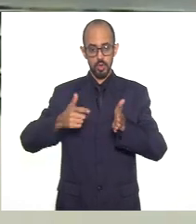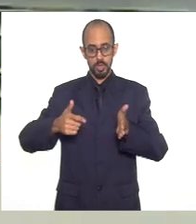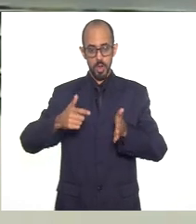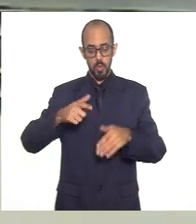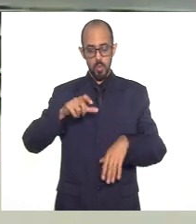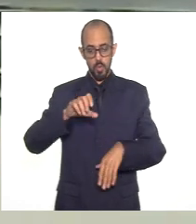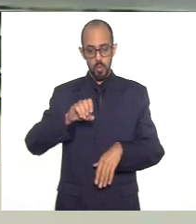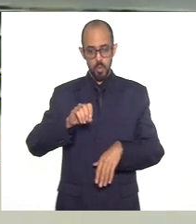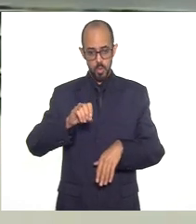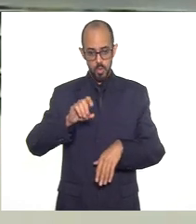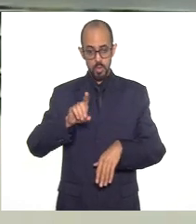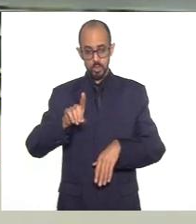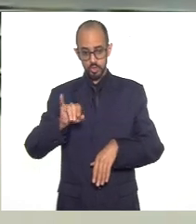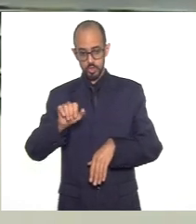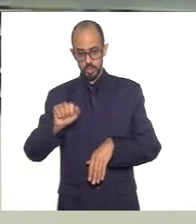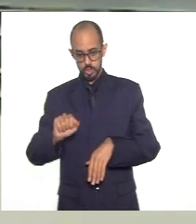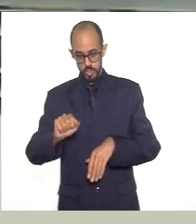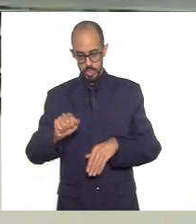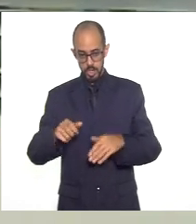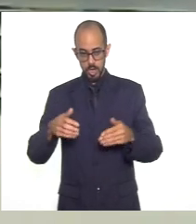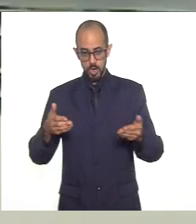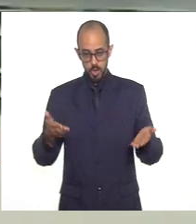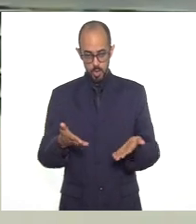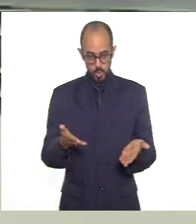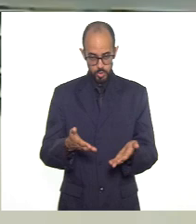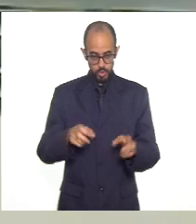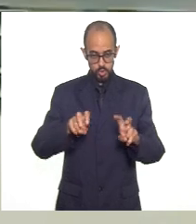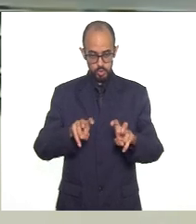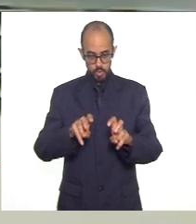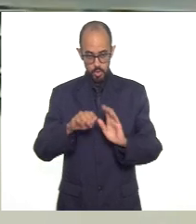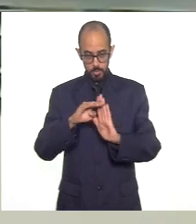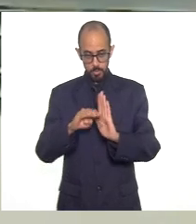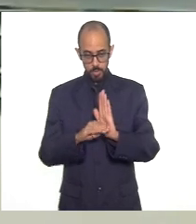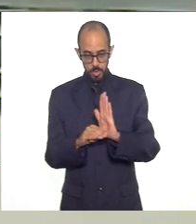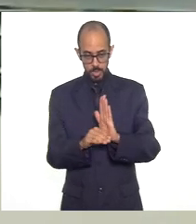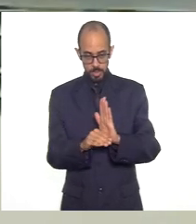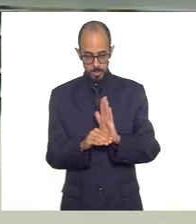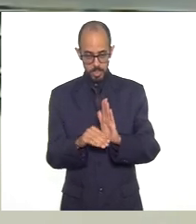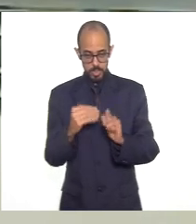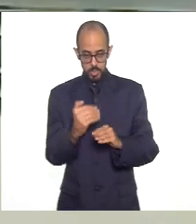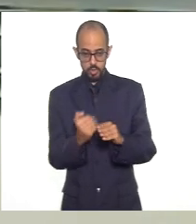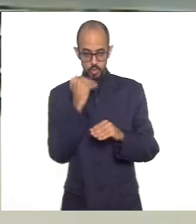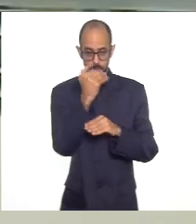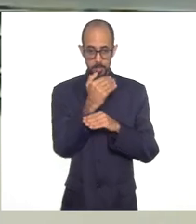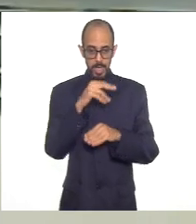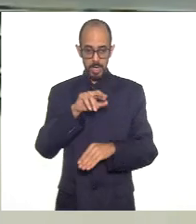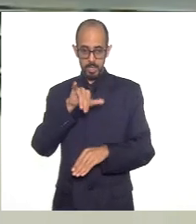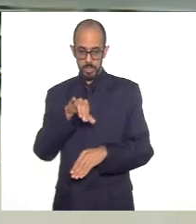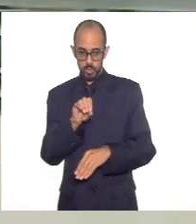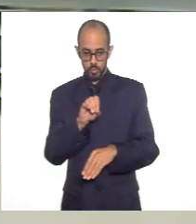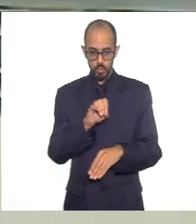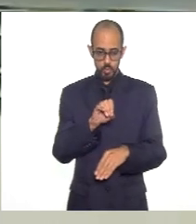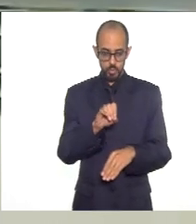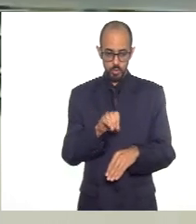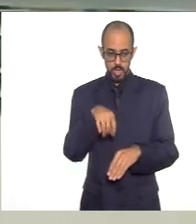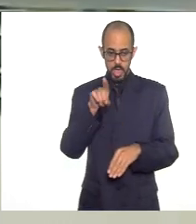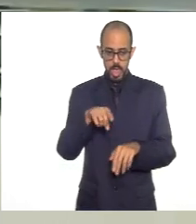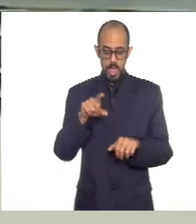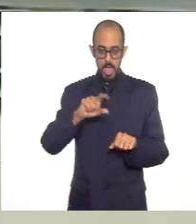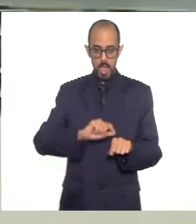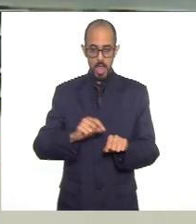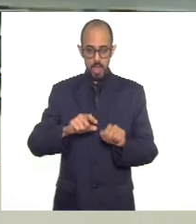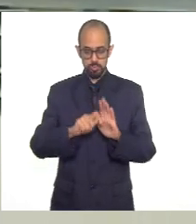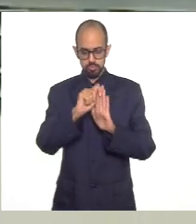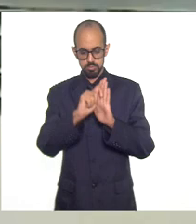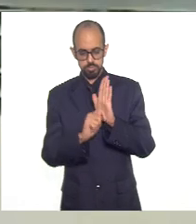hoje sobre o programa Supera Rio. Um artigo que faz uma análise